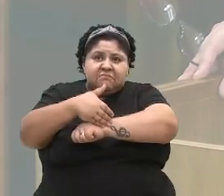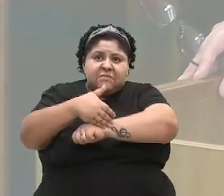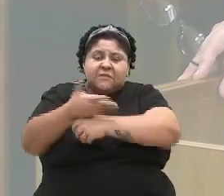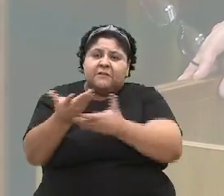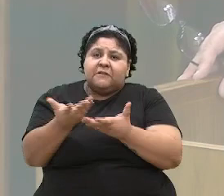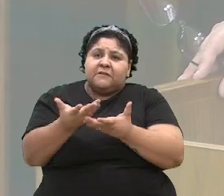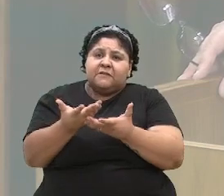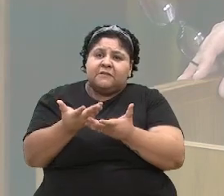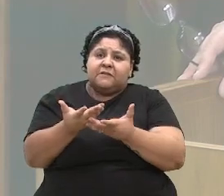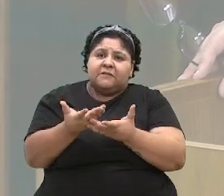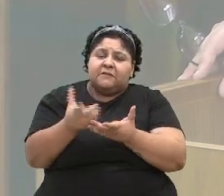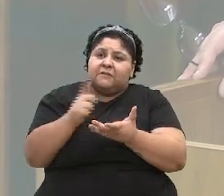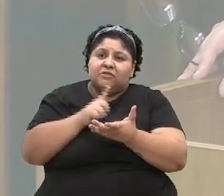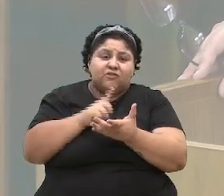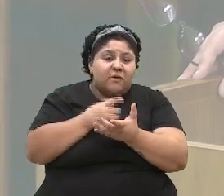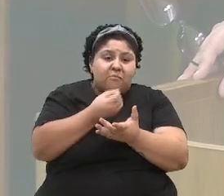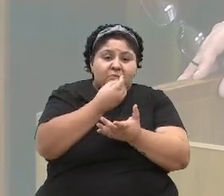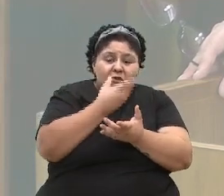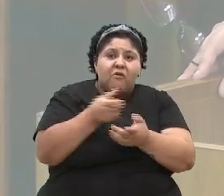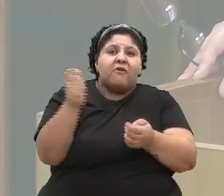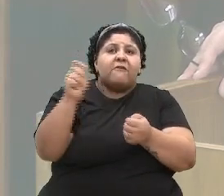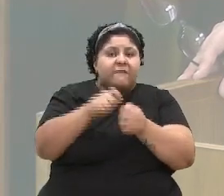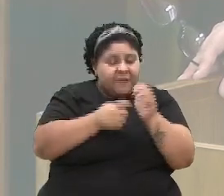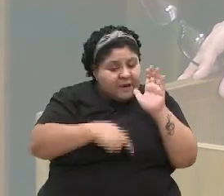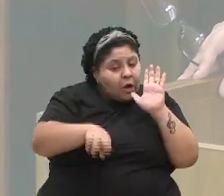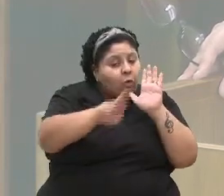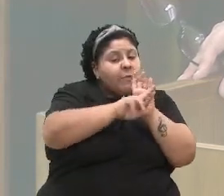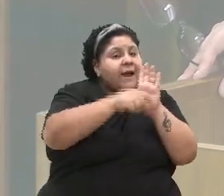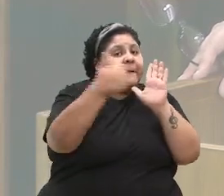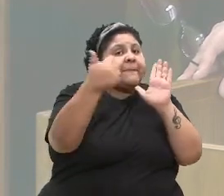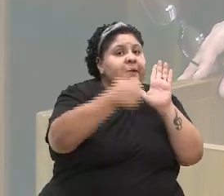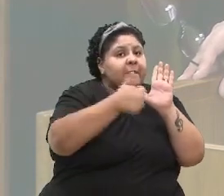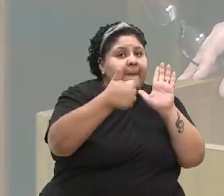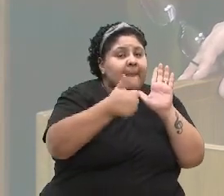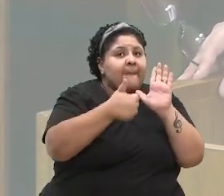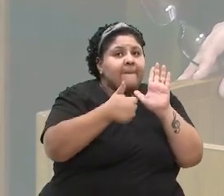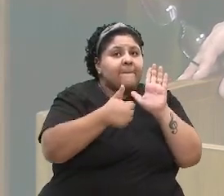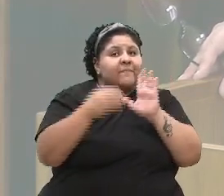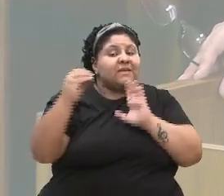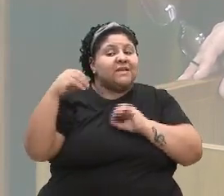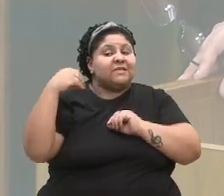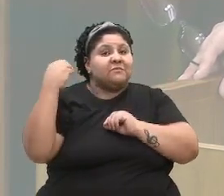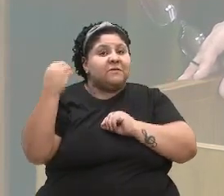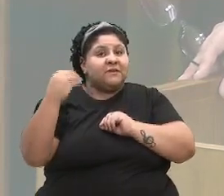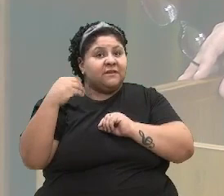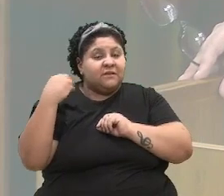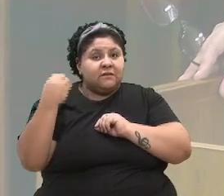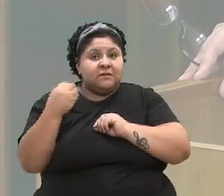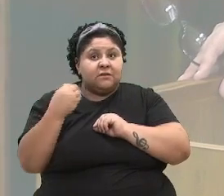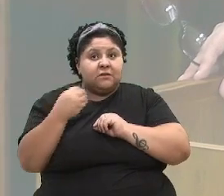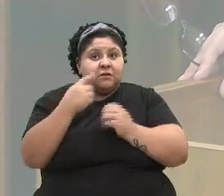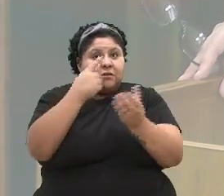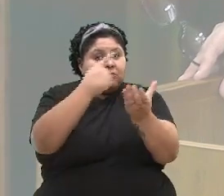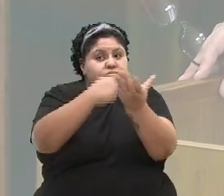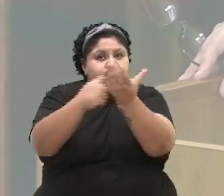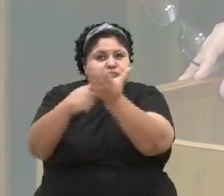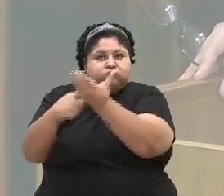galeria não estiver boa, vai recuperar primeiro. Experiência,